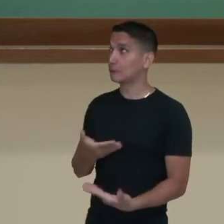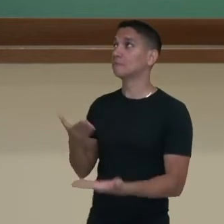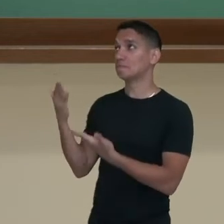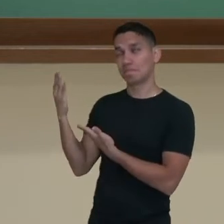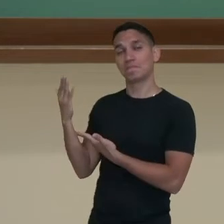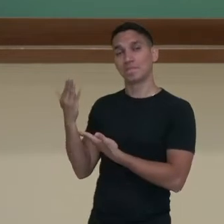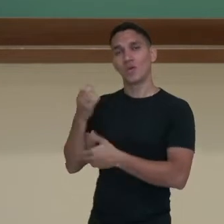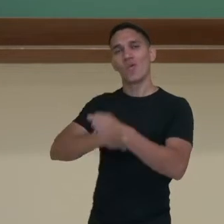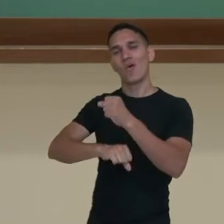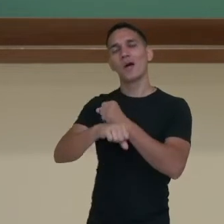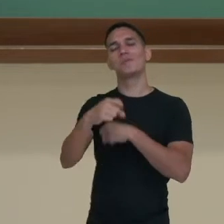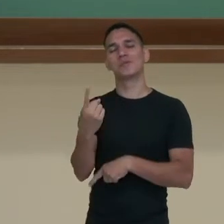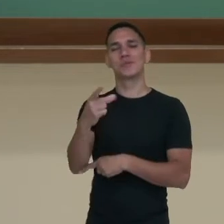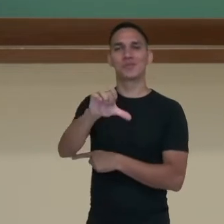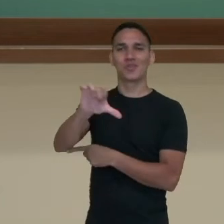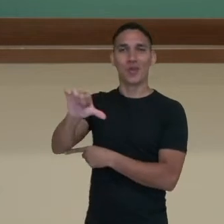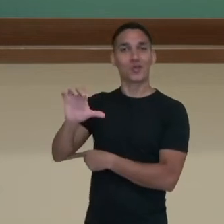em